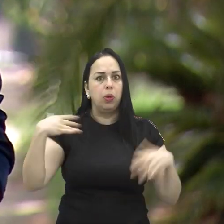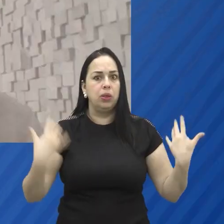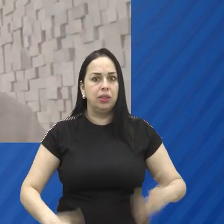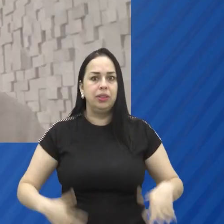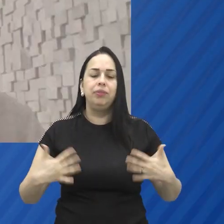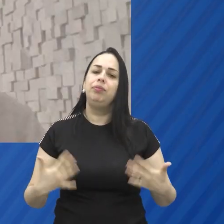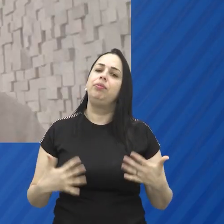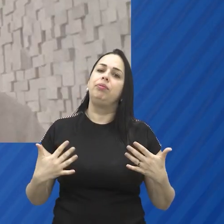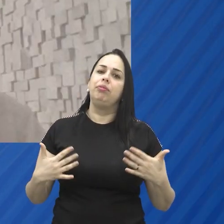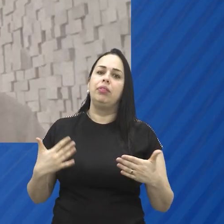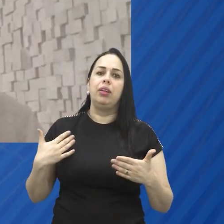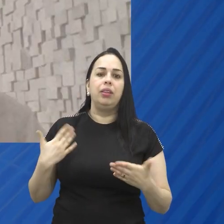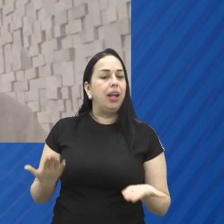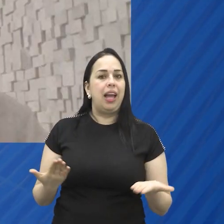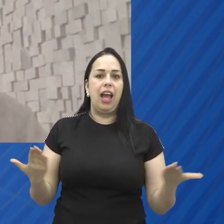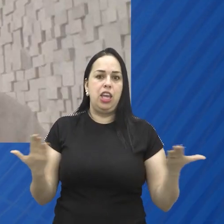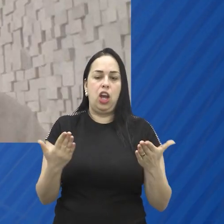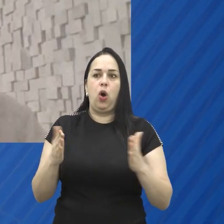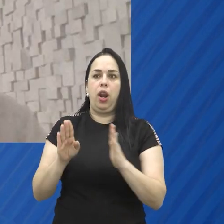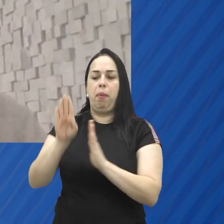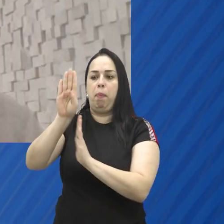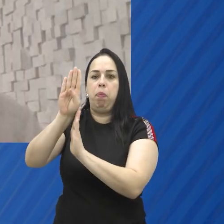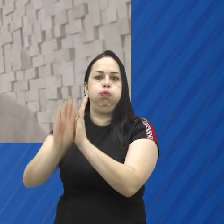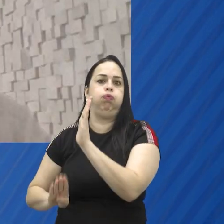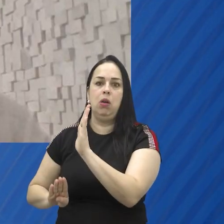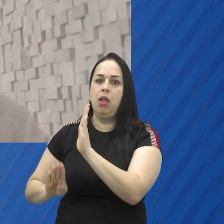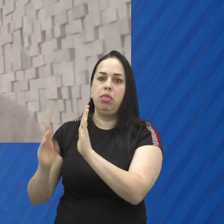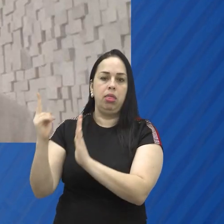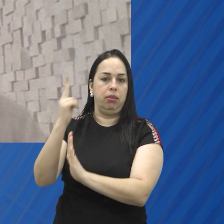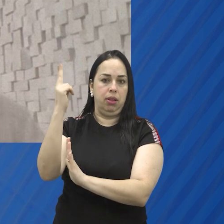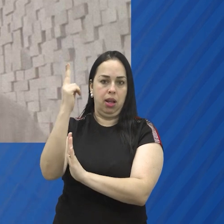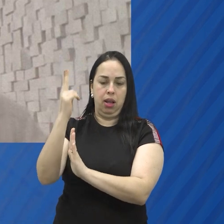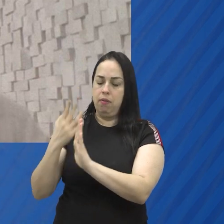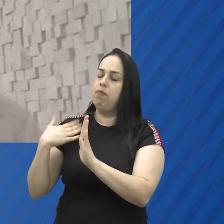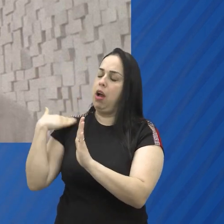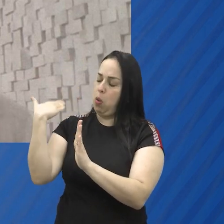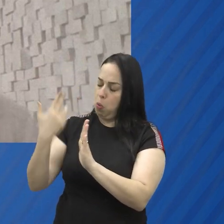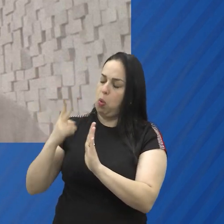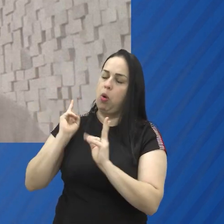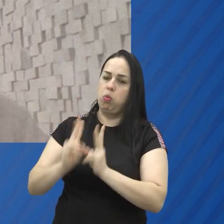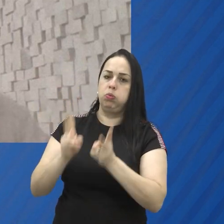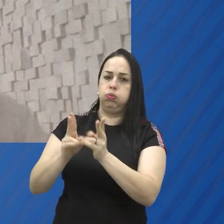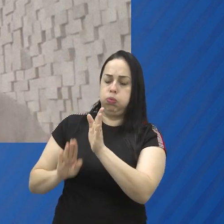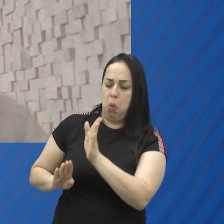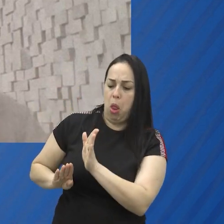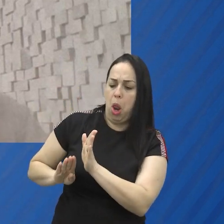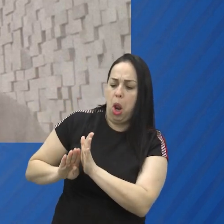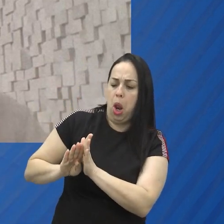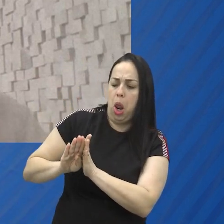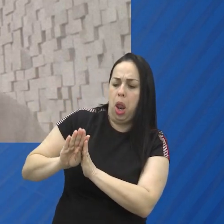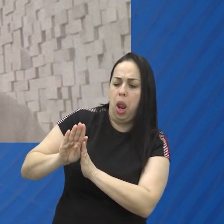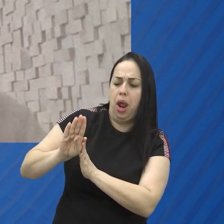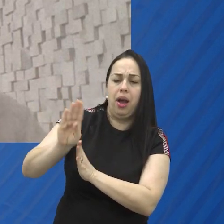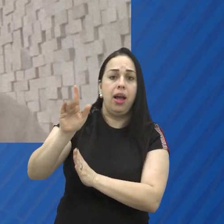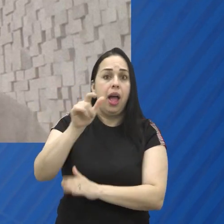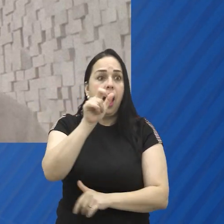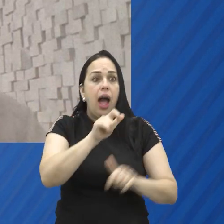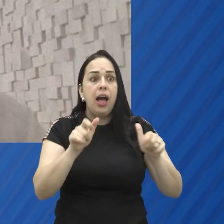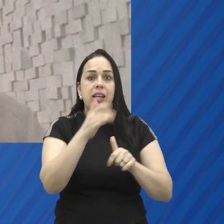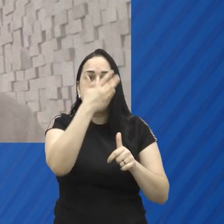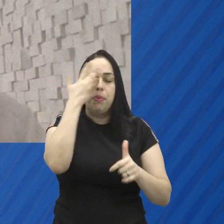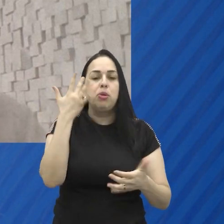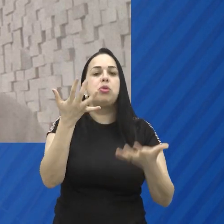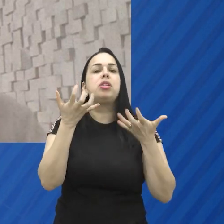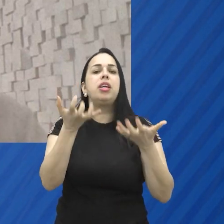47%. Isso tem uma tendência que não tem volta, isso vai ampliar cada vez mais. Esse crescimento da economia que